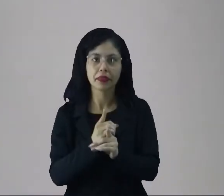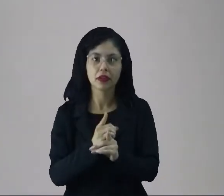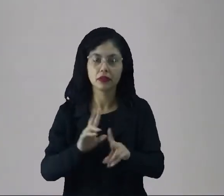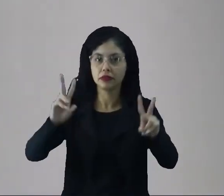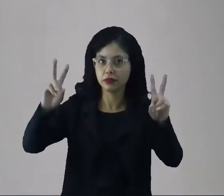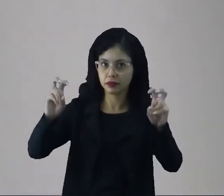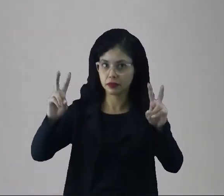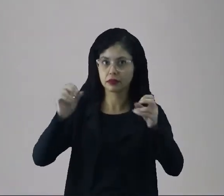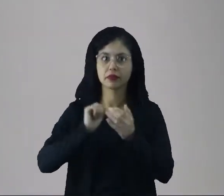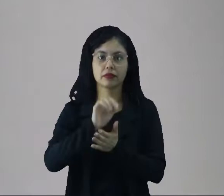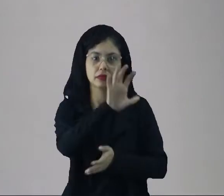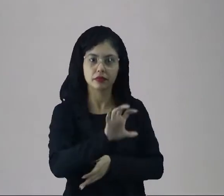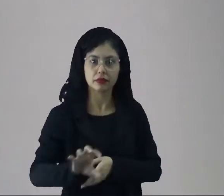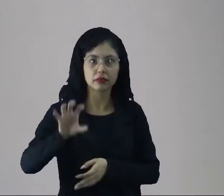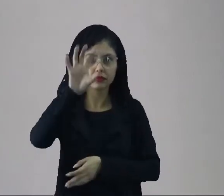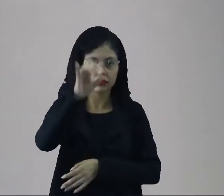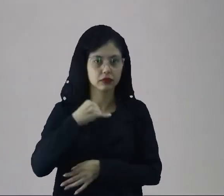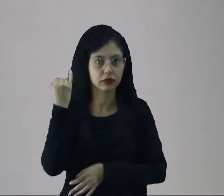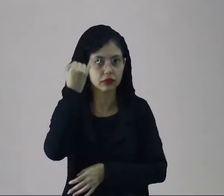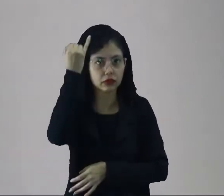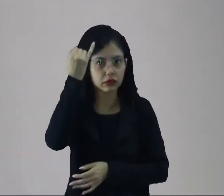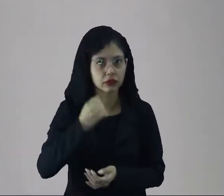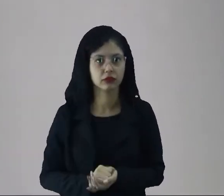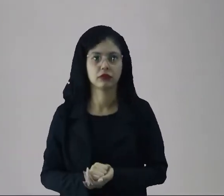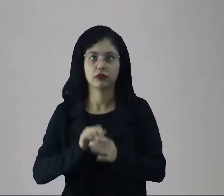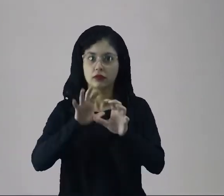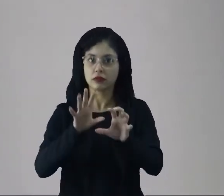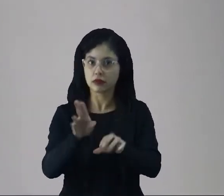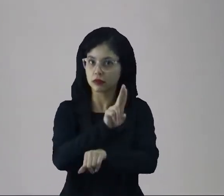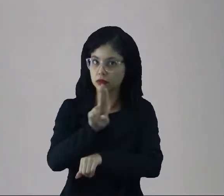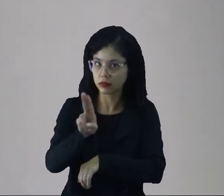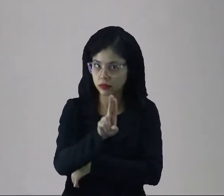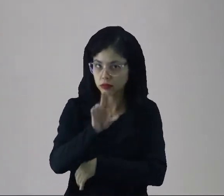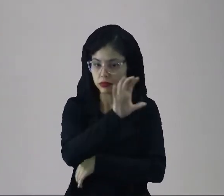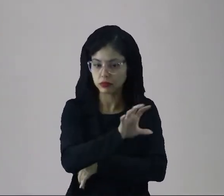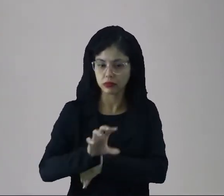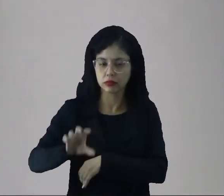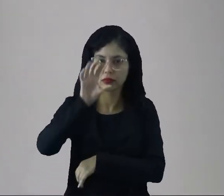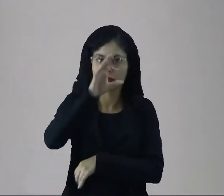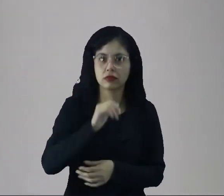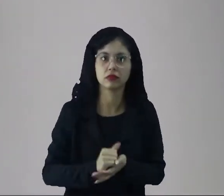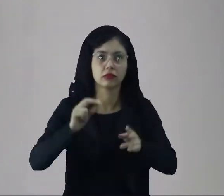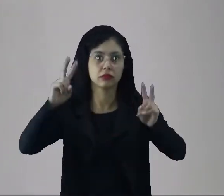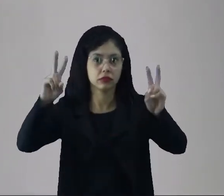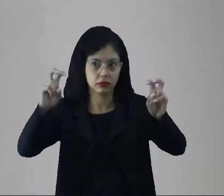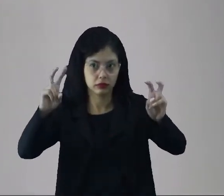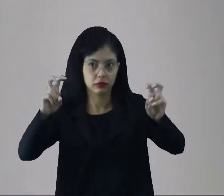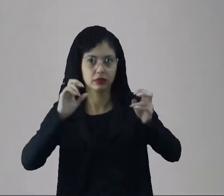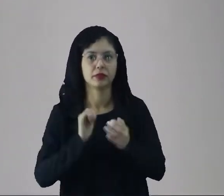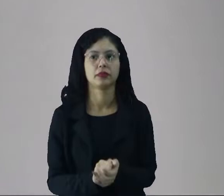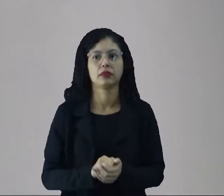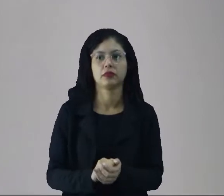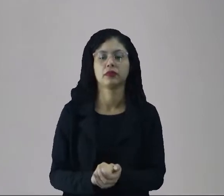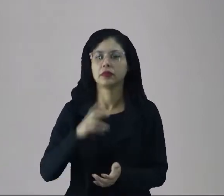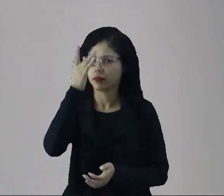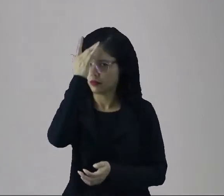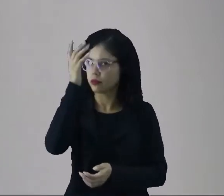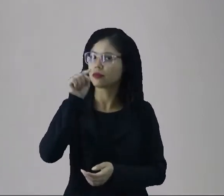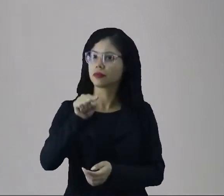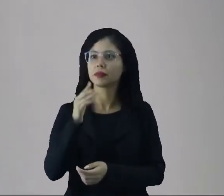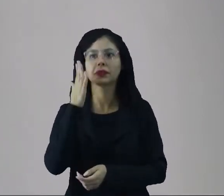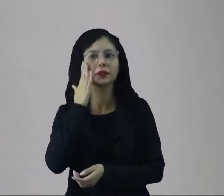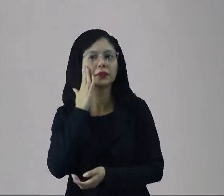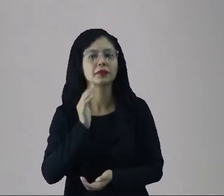esse tipo de mapa específico, então ele é chamado de mapa temático. Então, isso fica fácil de